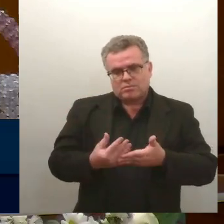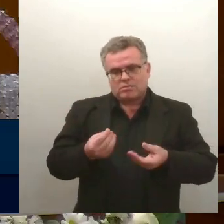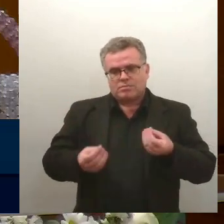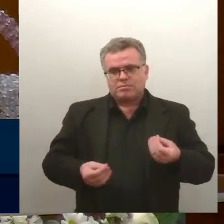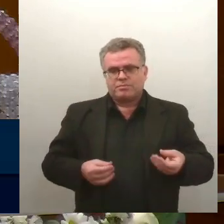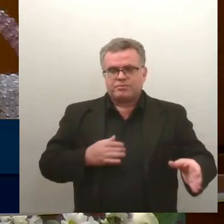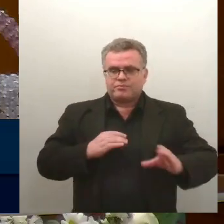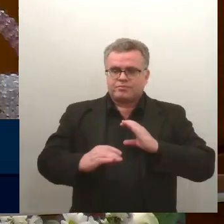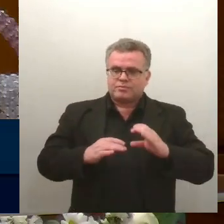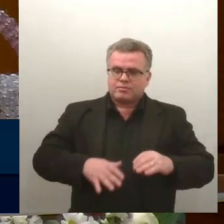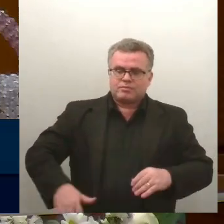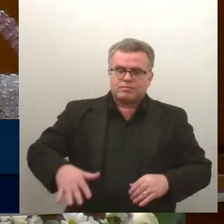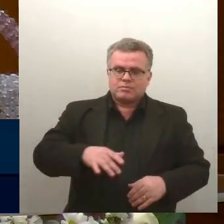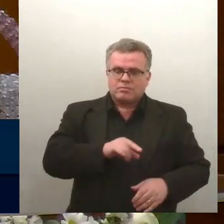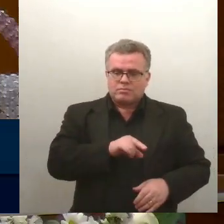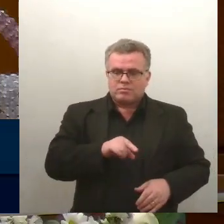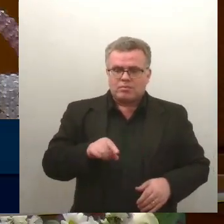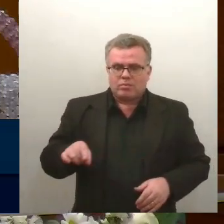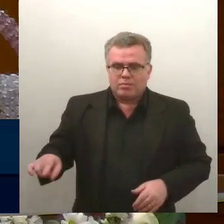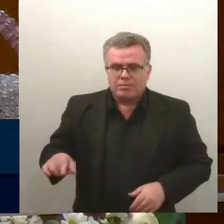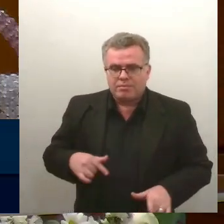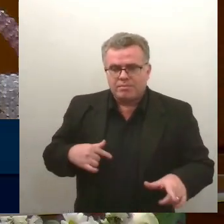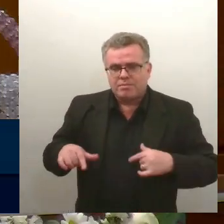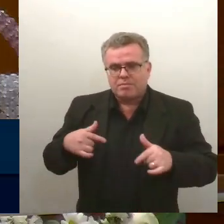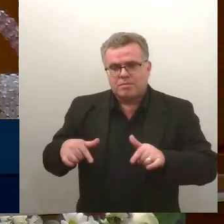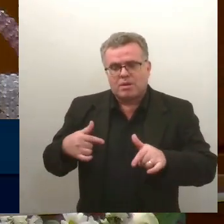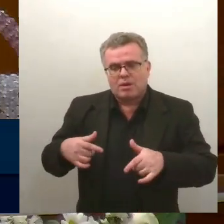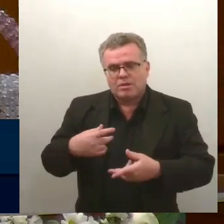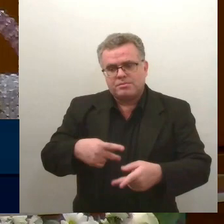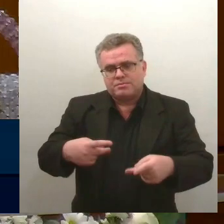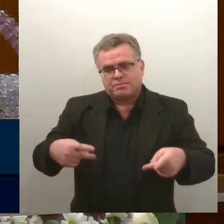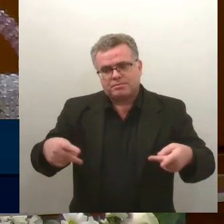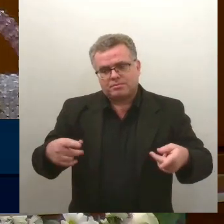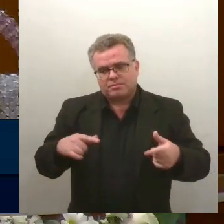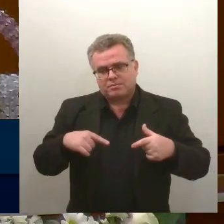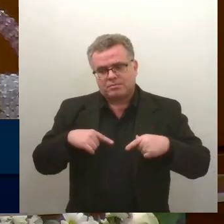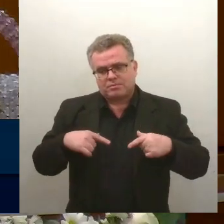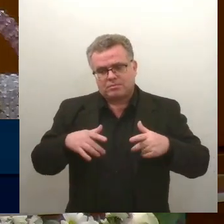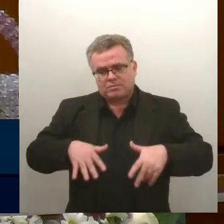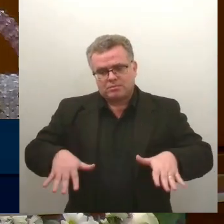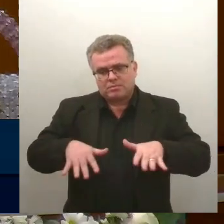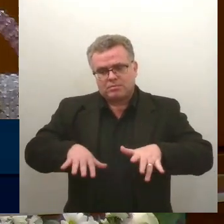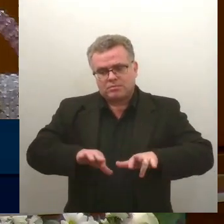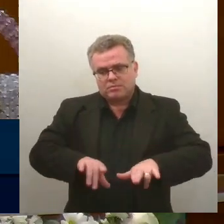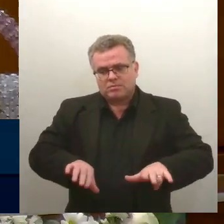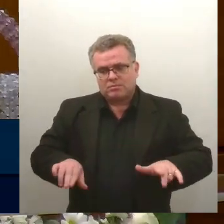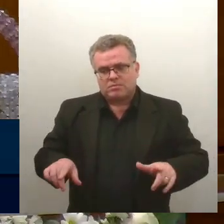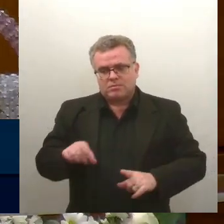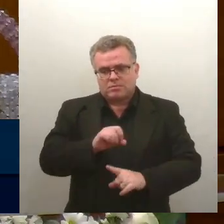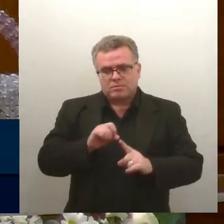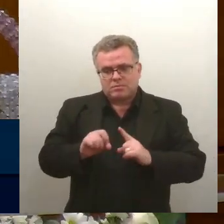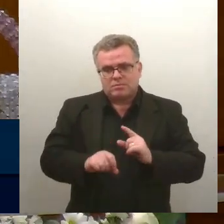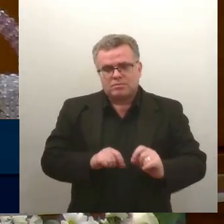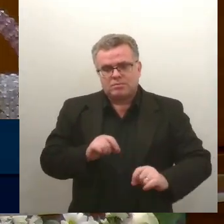desenvolvem outros trabalhos, né, em outras áreas, como os trabalhos sociais, que eu sei que muitos acabam desenvolvendo.